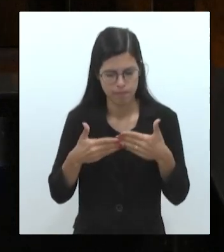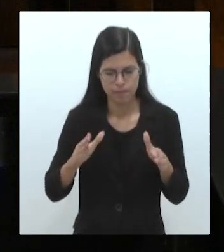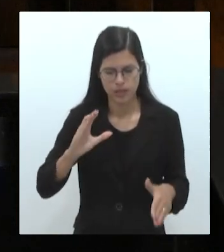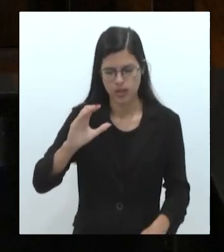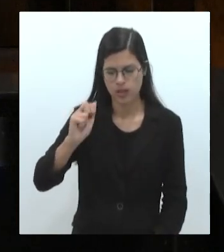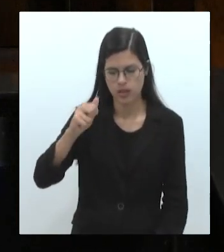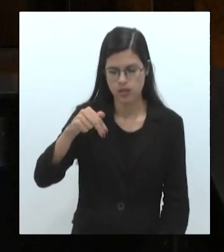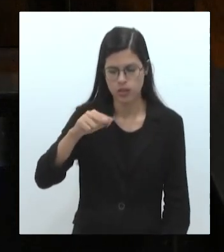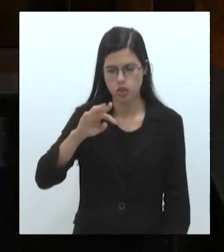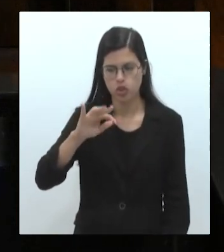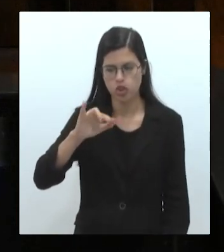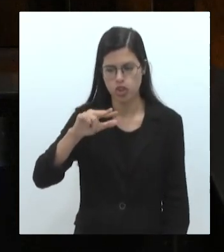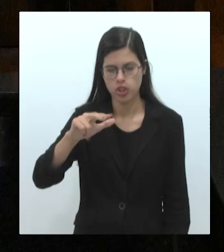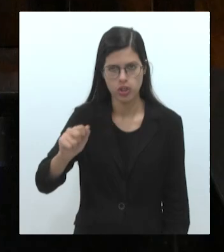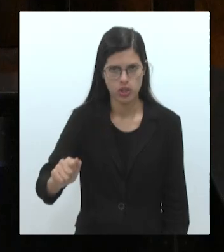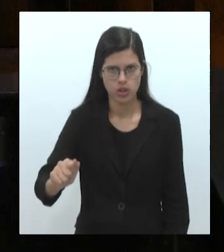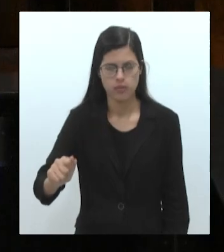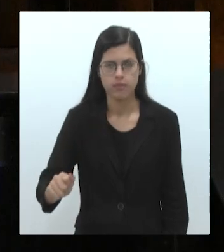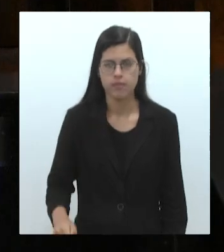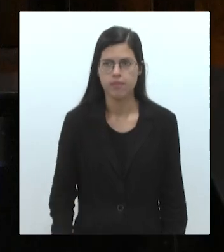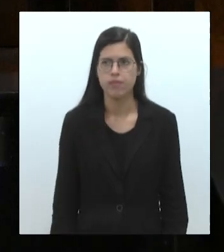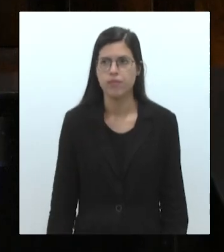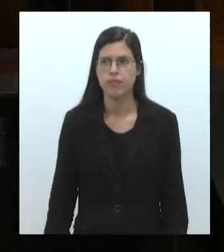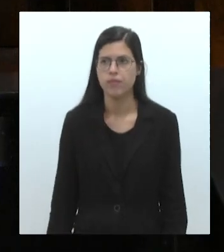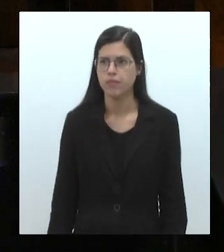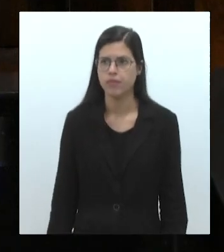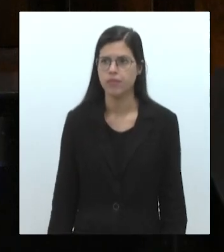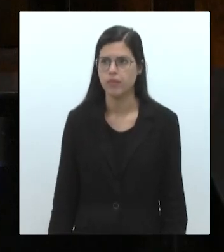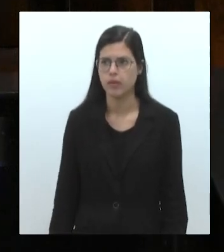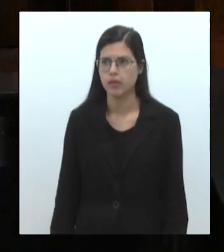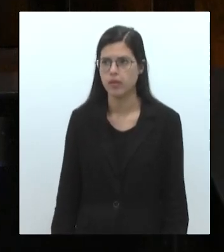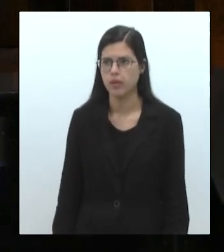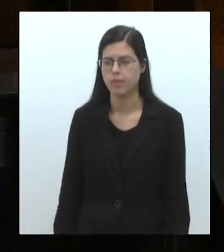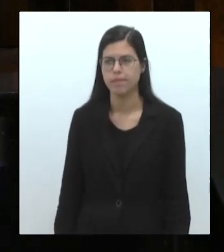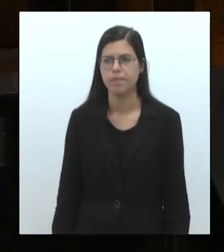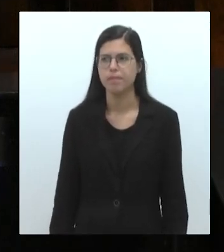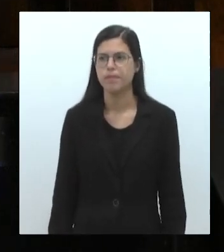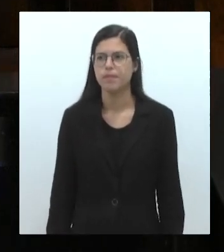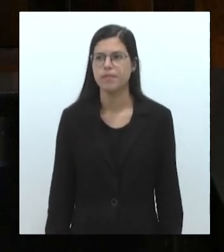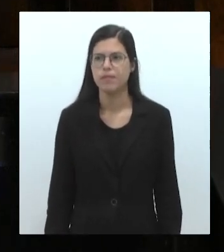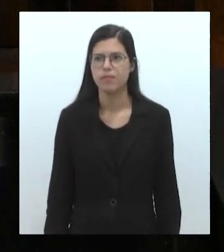foi solucionado, não se foi falado e a gente não sabe que fim levou.